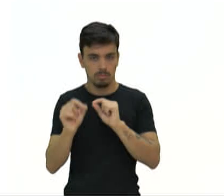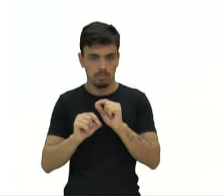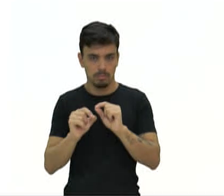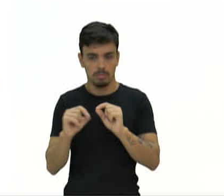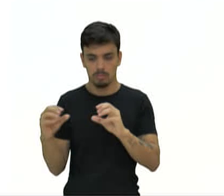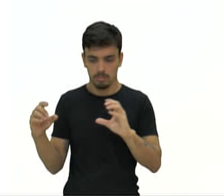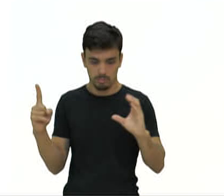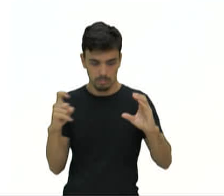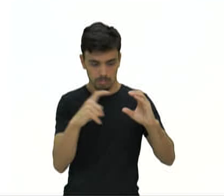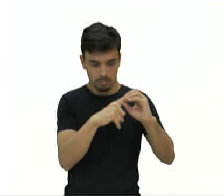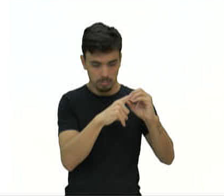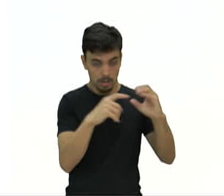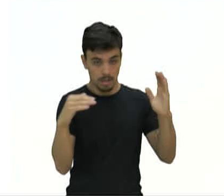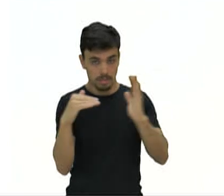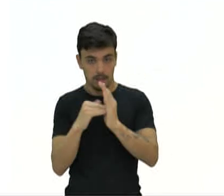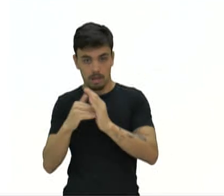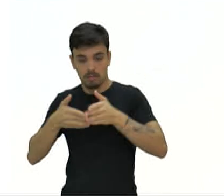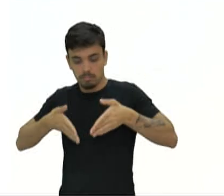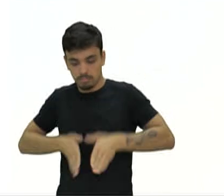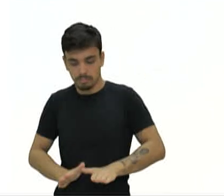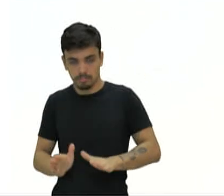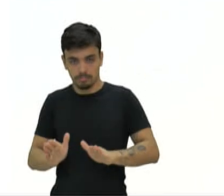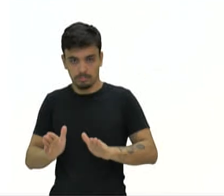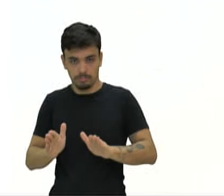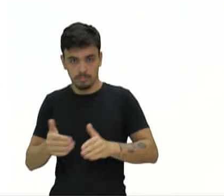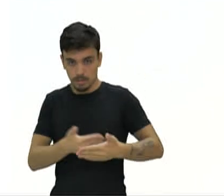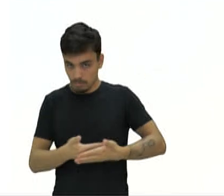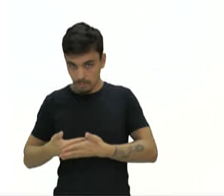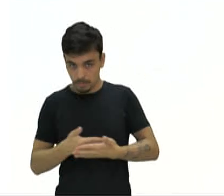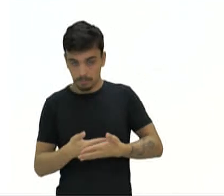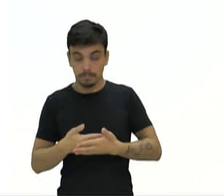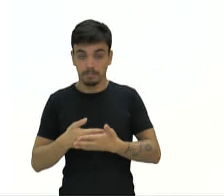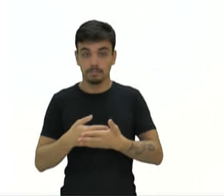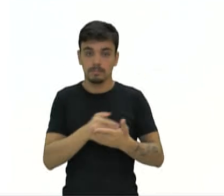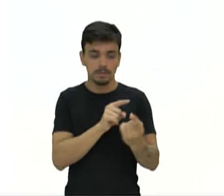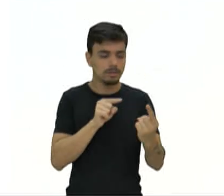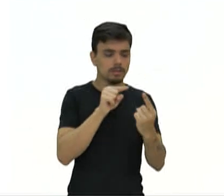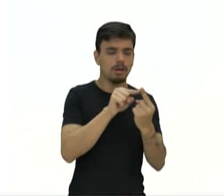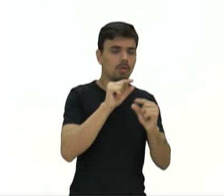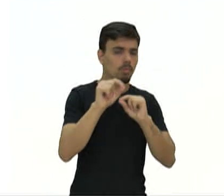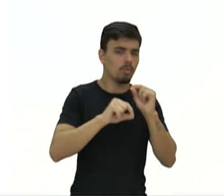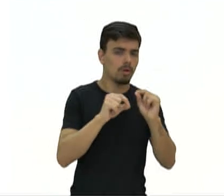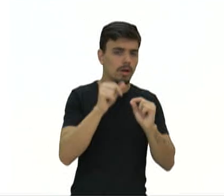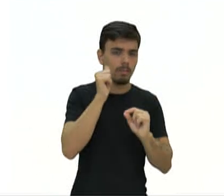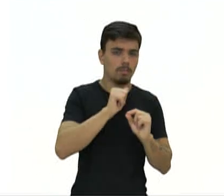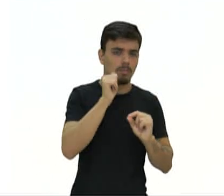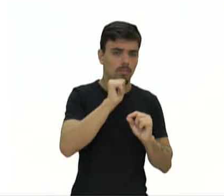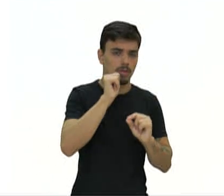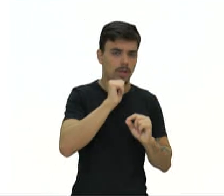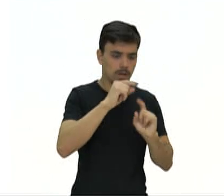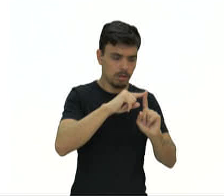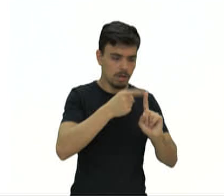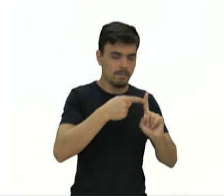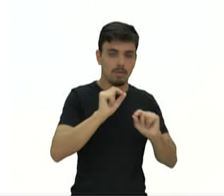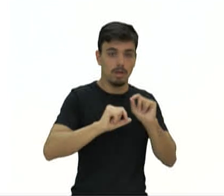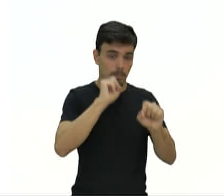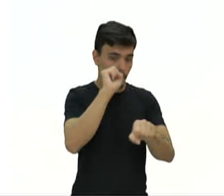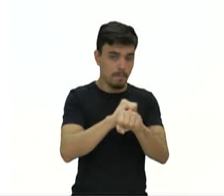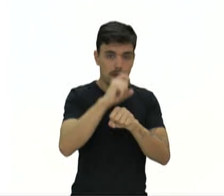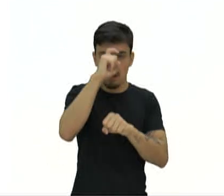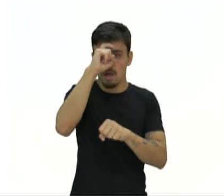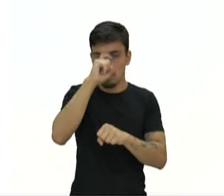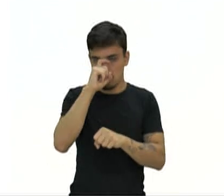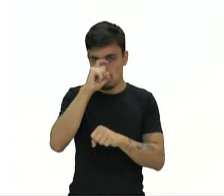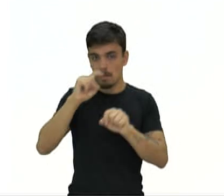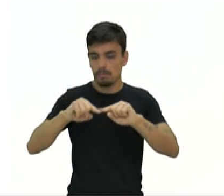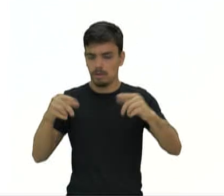fecundado até o nascimento do bebê. Um dos indicativos de que a mulher está grávida é a interrupção da menstruação, lembrando que nem sempre